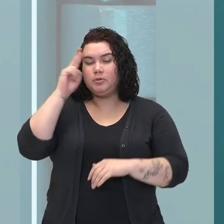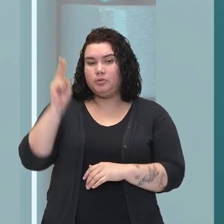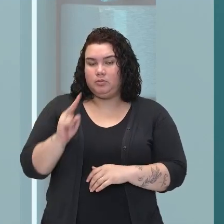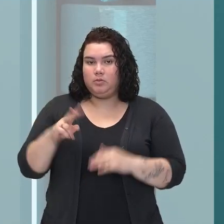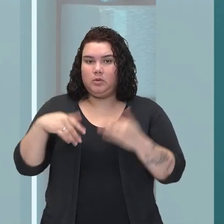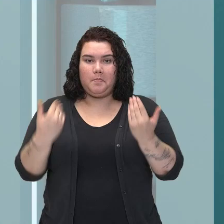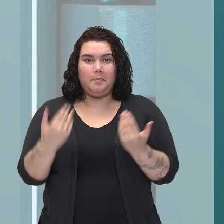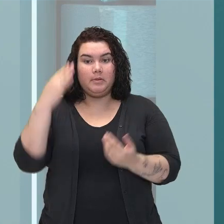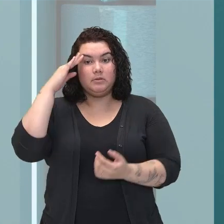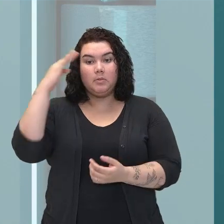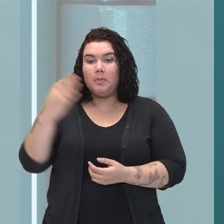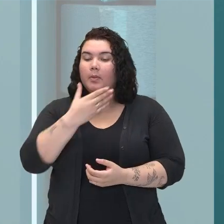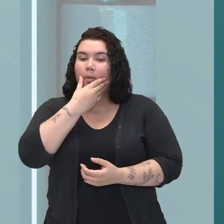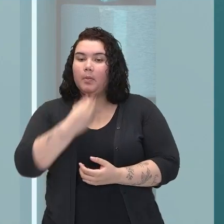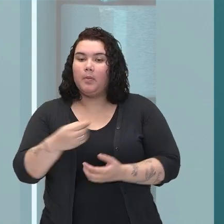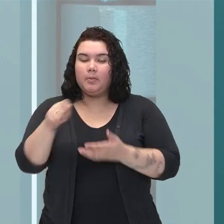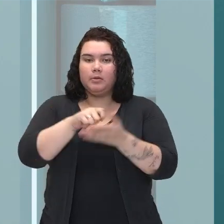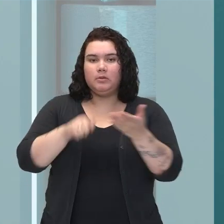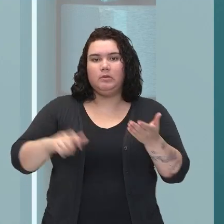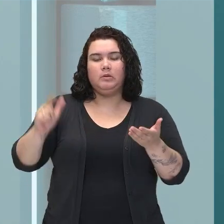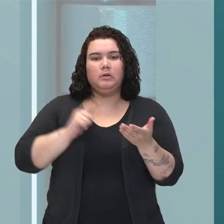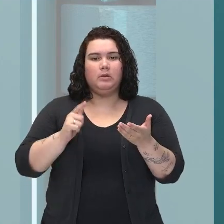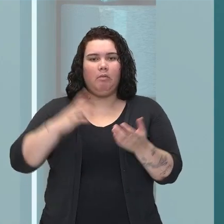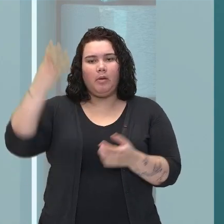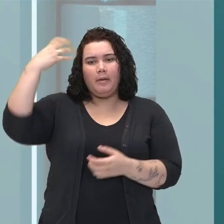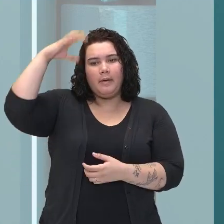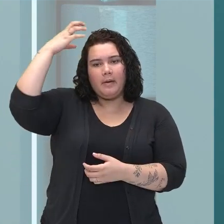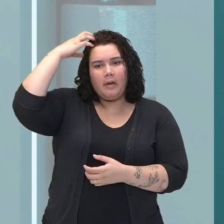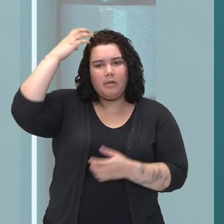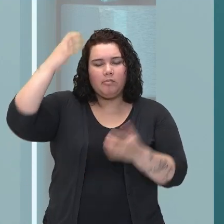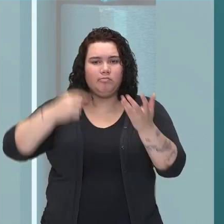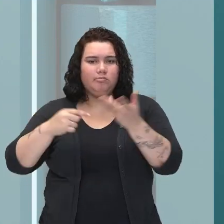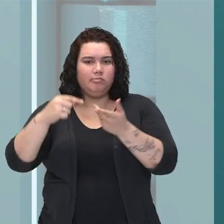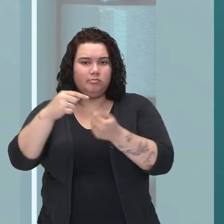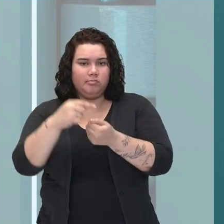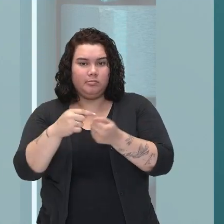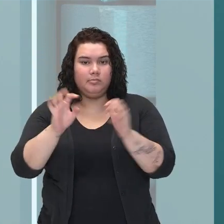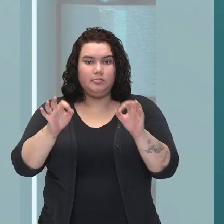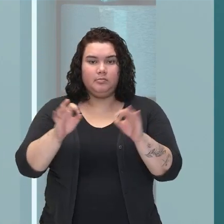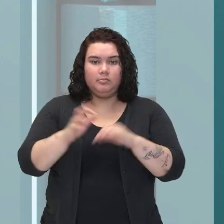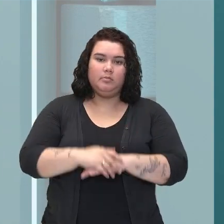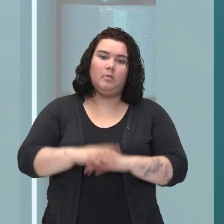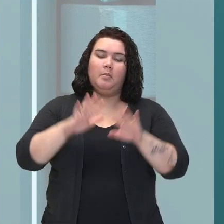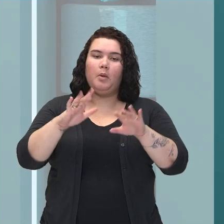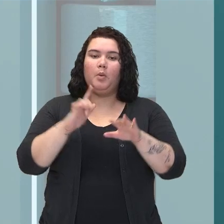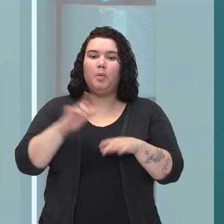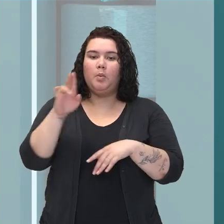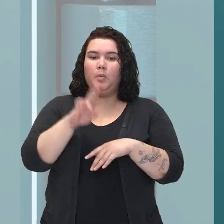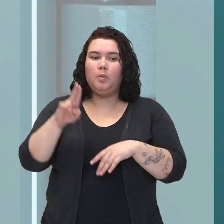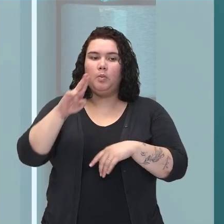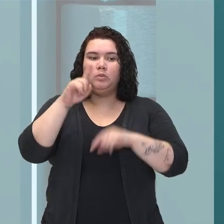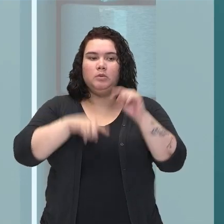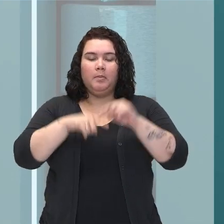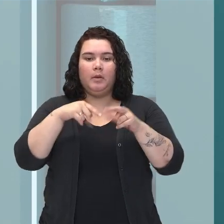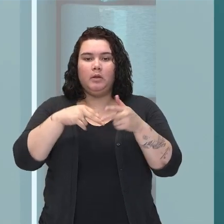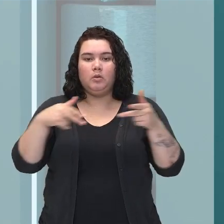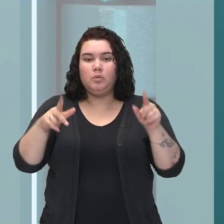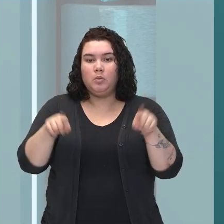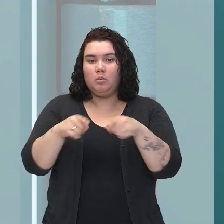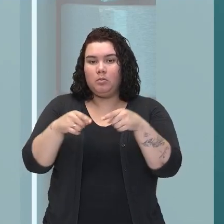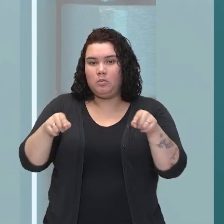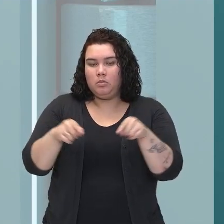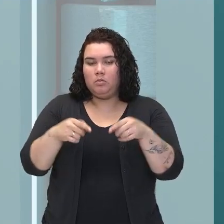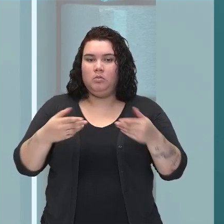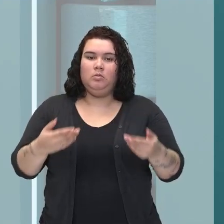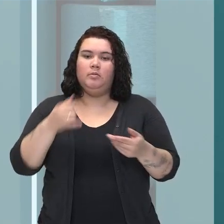escreviam e eram declamados geralmente ao som de algum instrumento para que todas as pessoas pudessem ouvir. Então era um